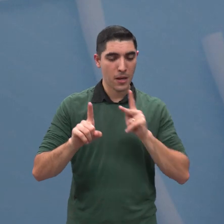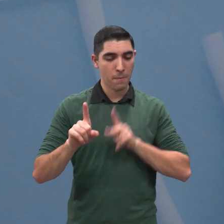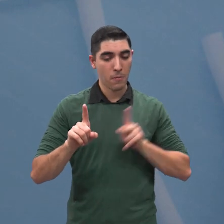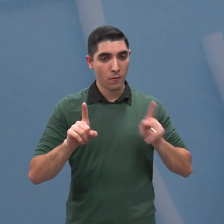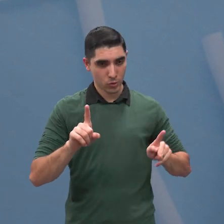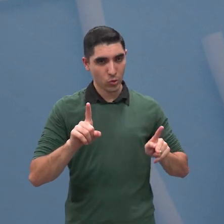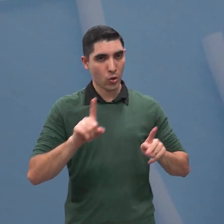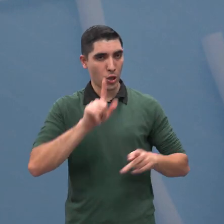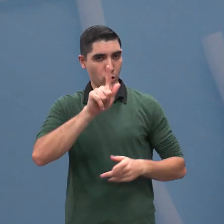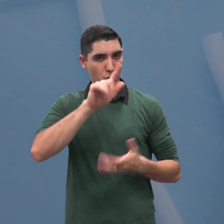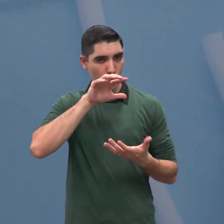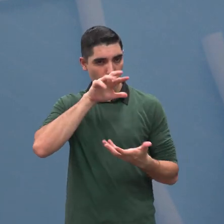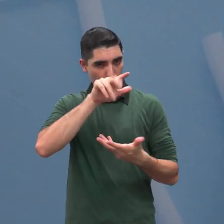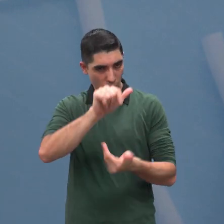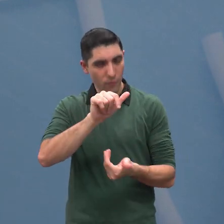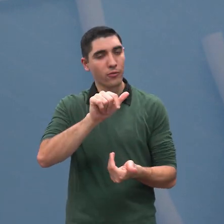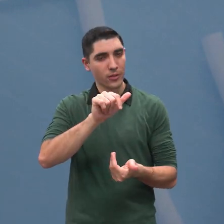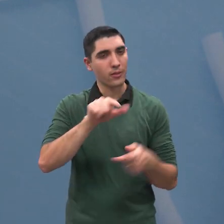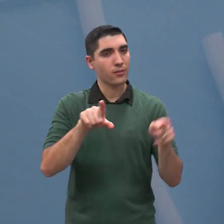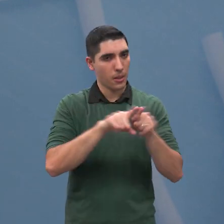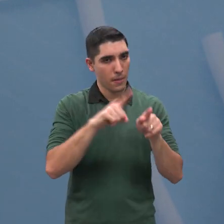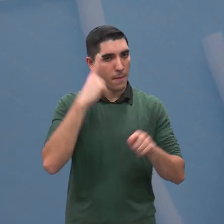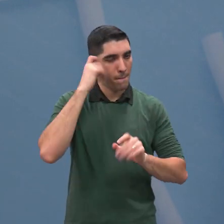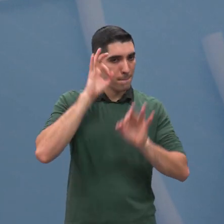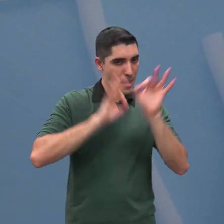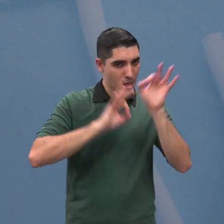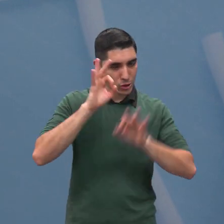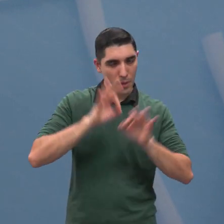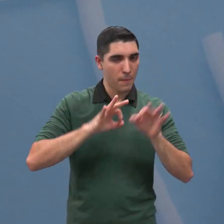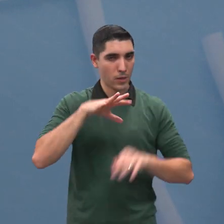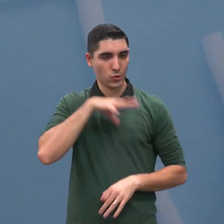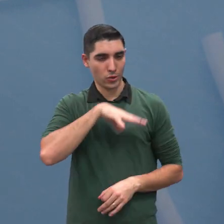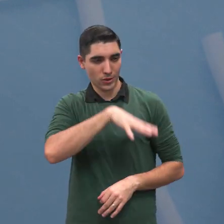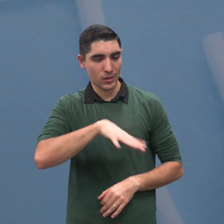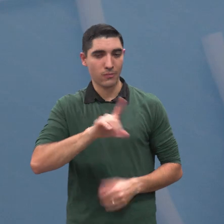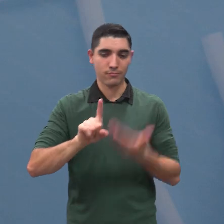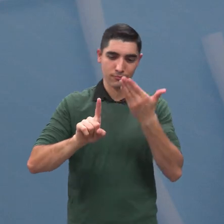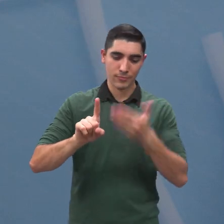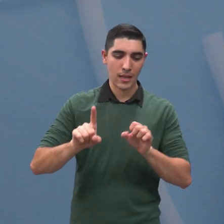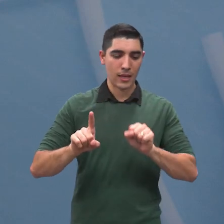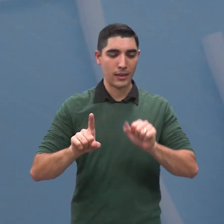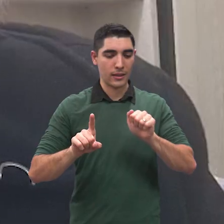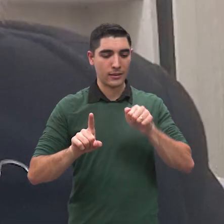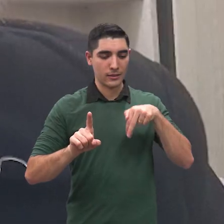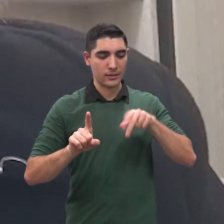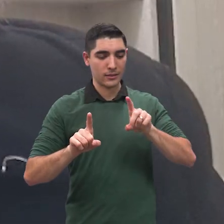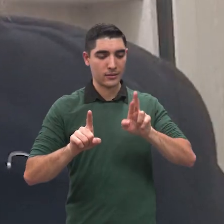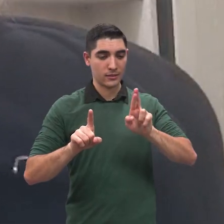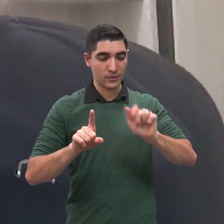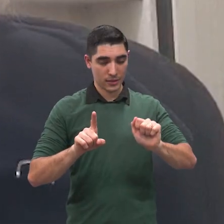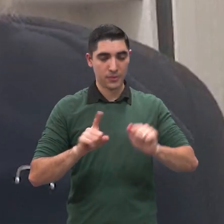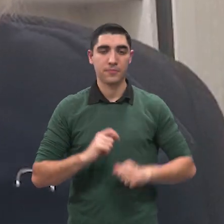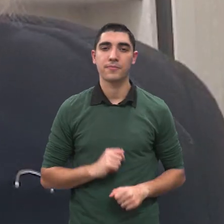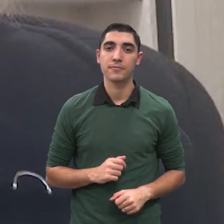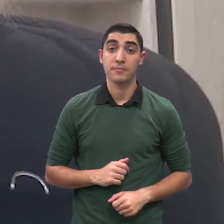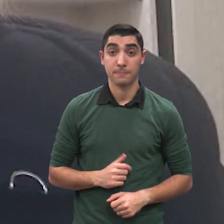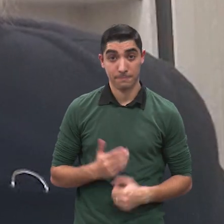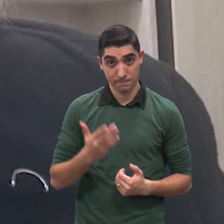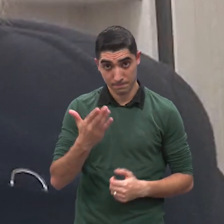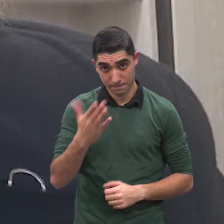a professora de Geografia e Planejamento Urbano, a Sandra Costa. Então,